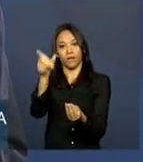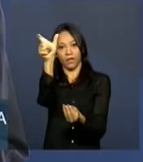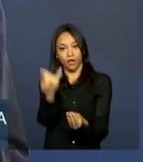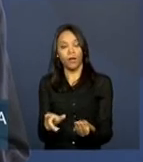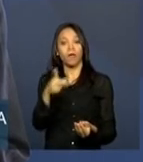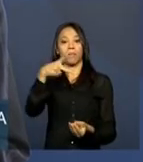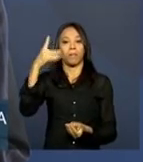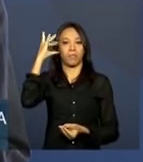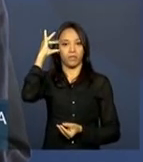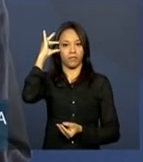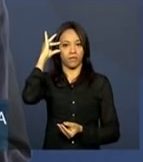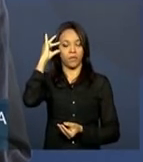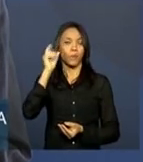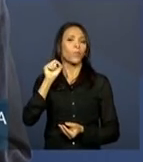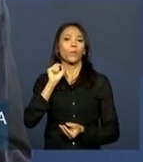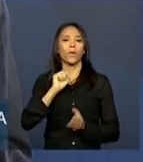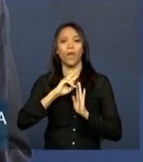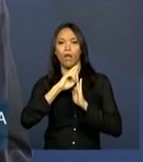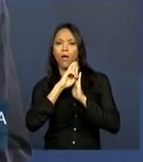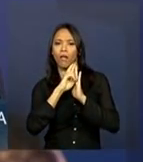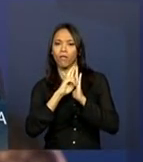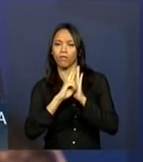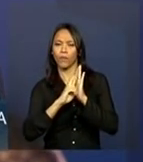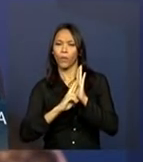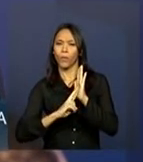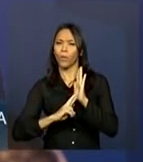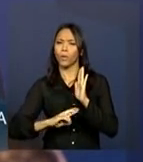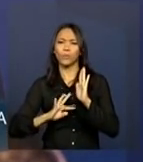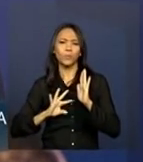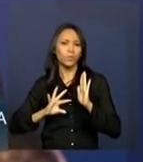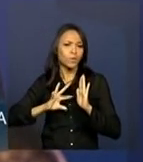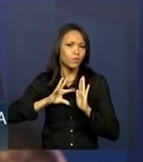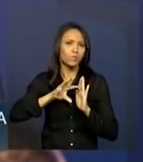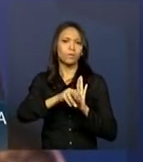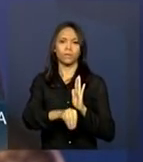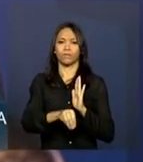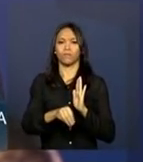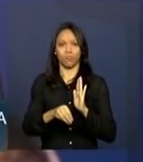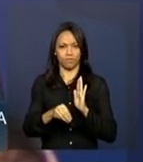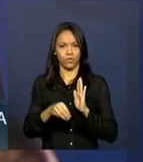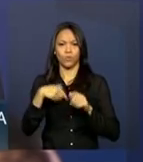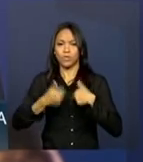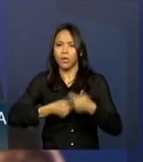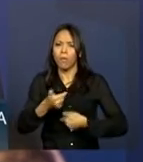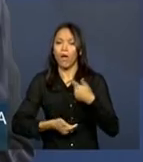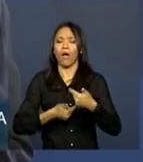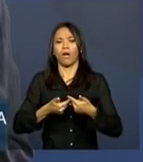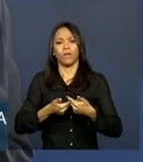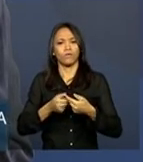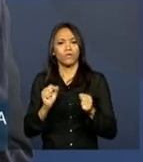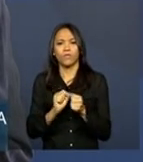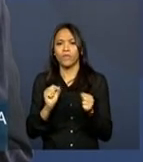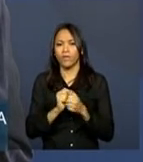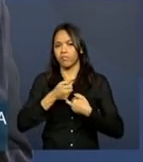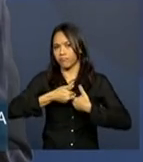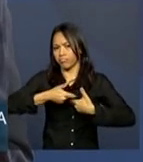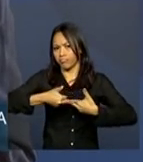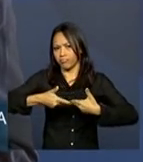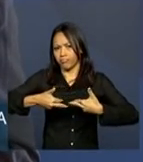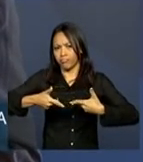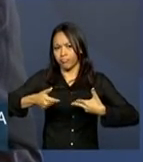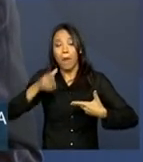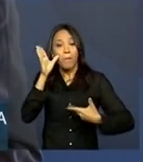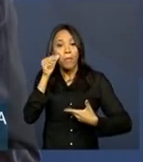Presidente o relatório que registra os trabalhos que desenvolveu e as apurações